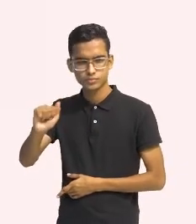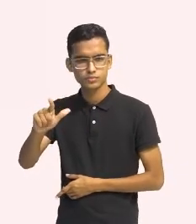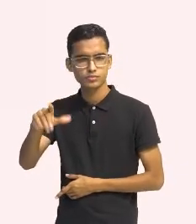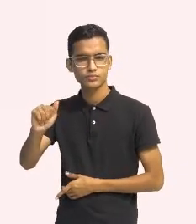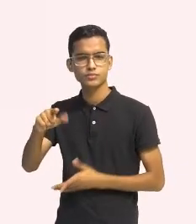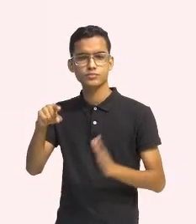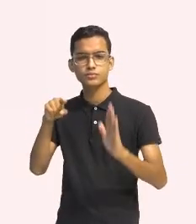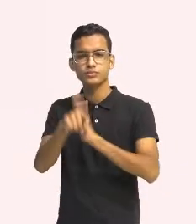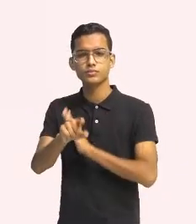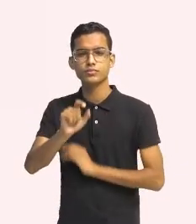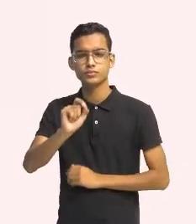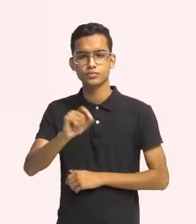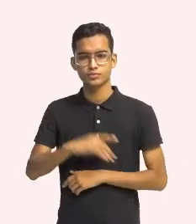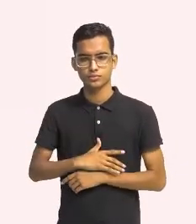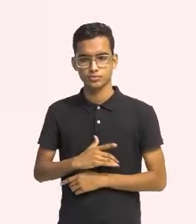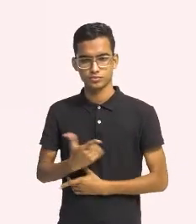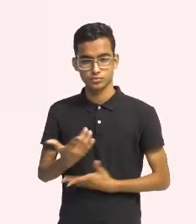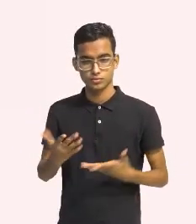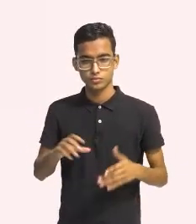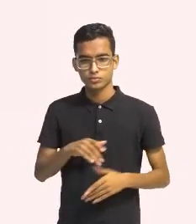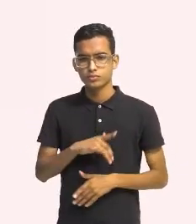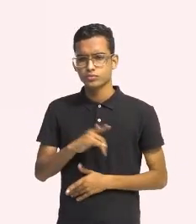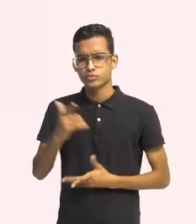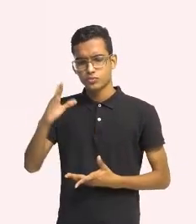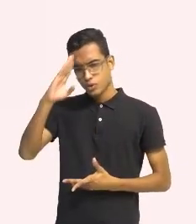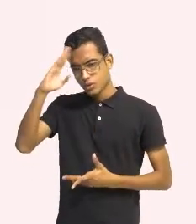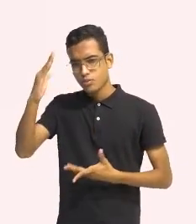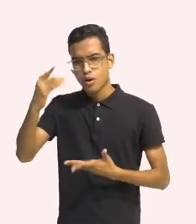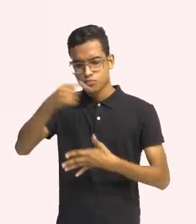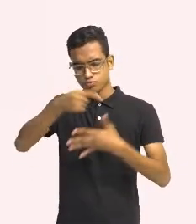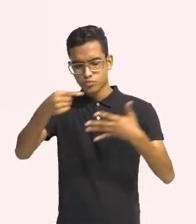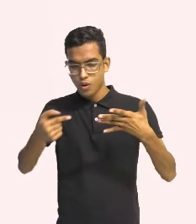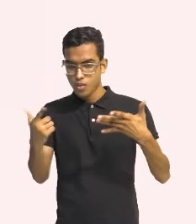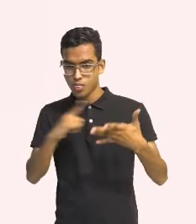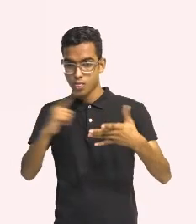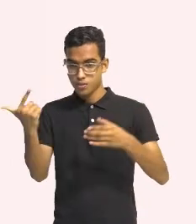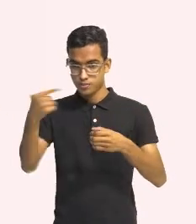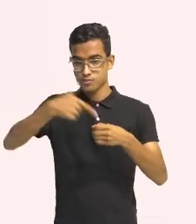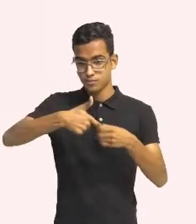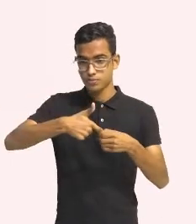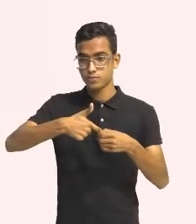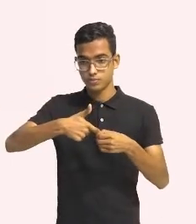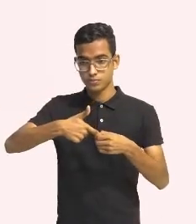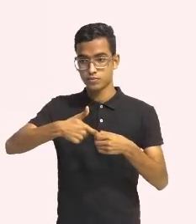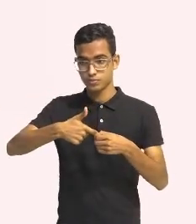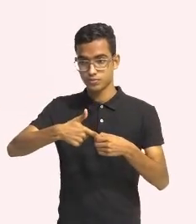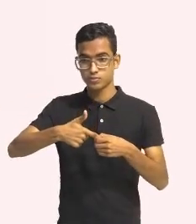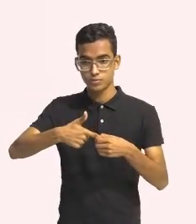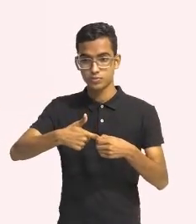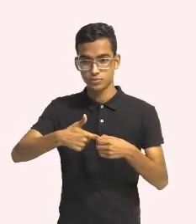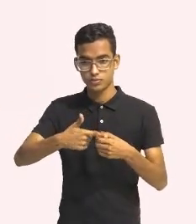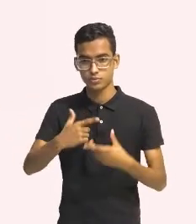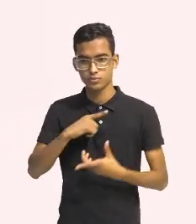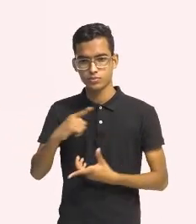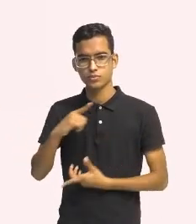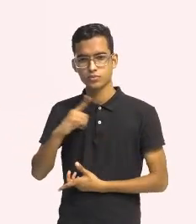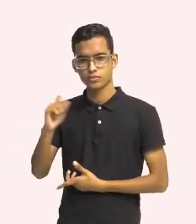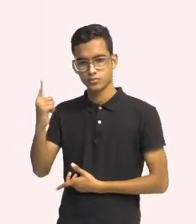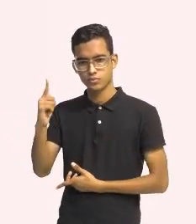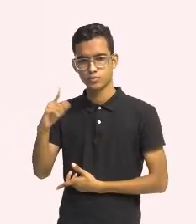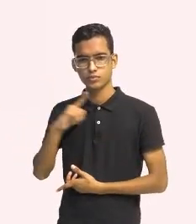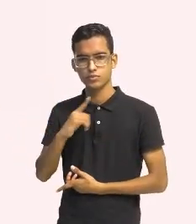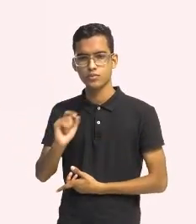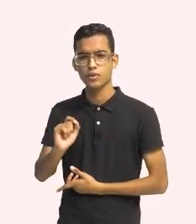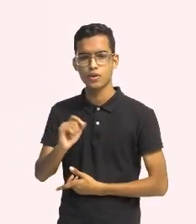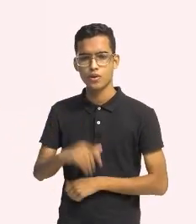é, trata-se de um dos principais componentes da gasolina, conhecido como isoctano, que foi aquele que eu trouxe